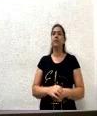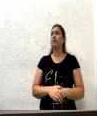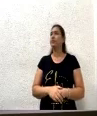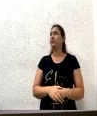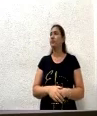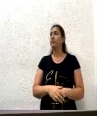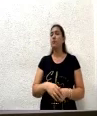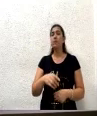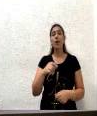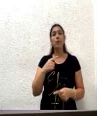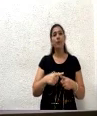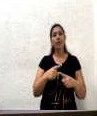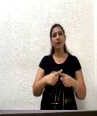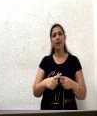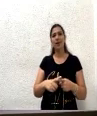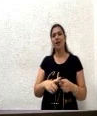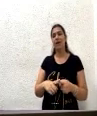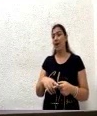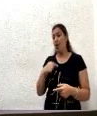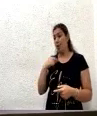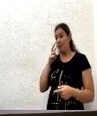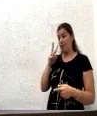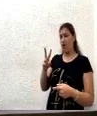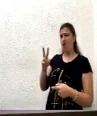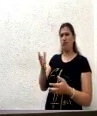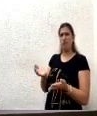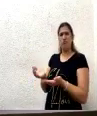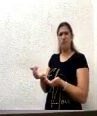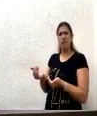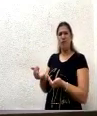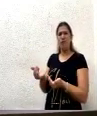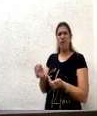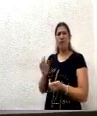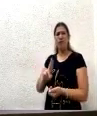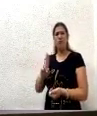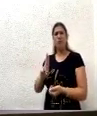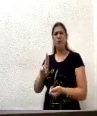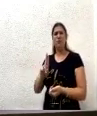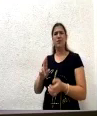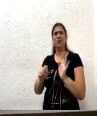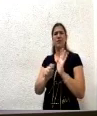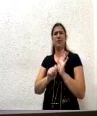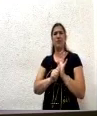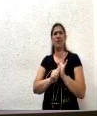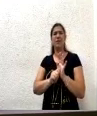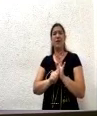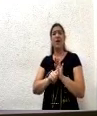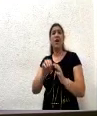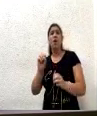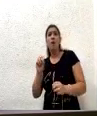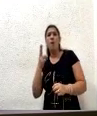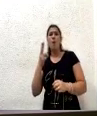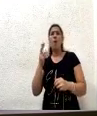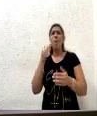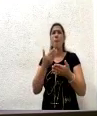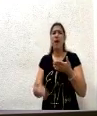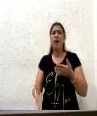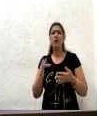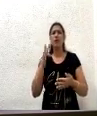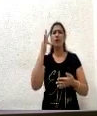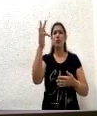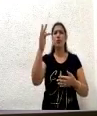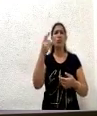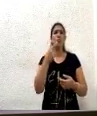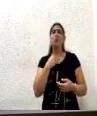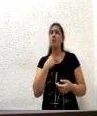É uma pessoa que você vê, fala, puxa vida, jovens que teriam futuro, que teriam futuro fazendo faculdade, futuro, enfim,